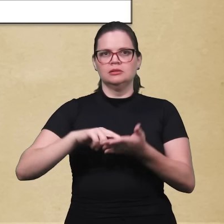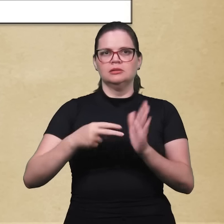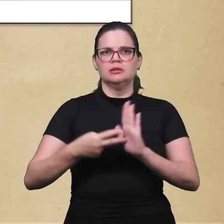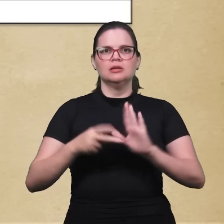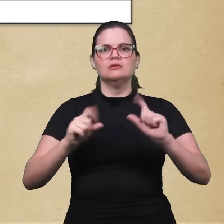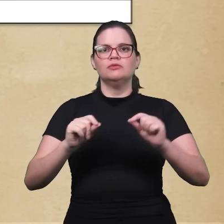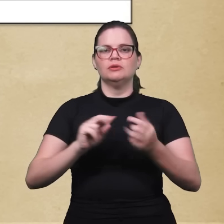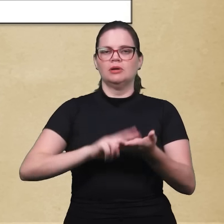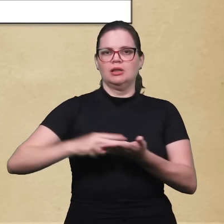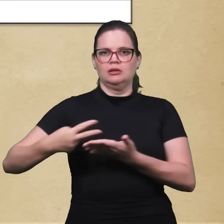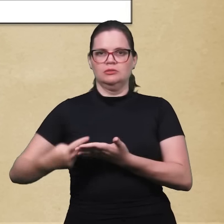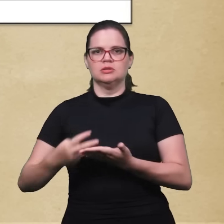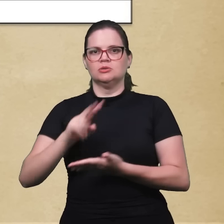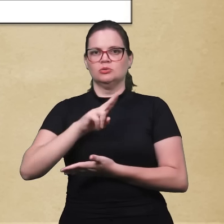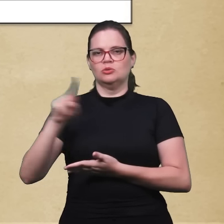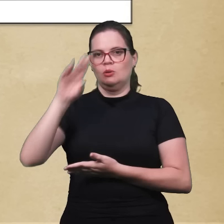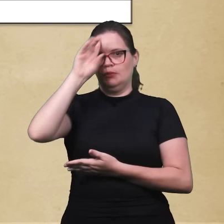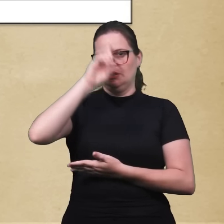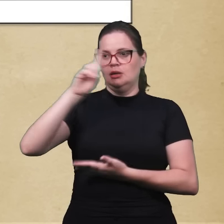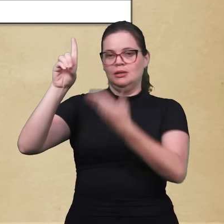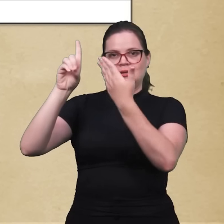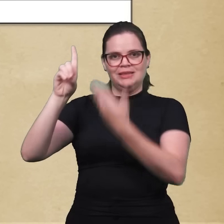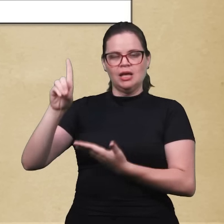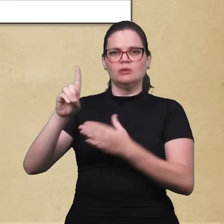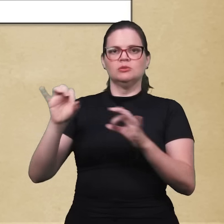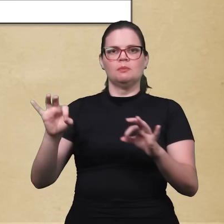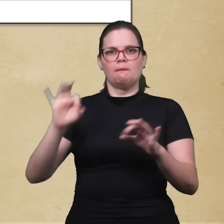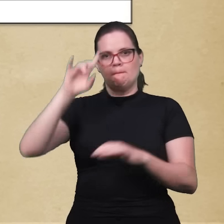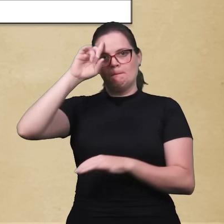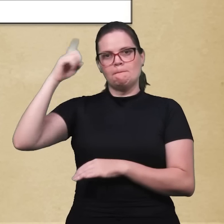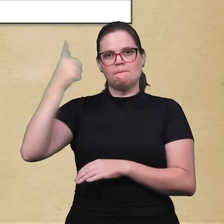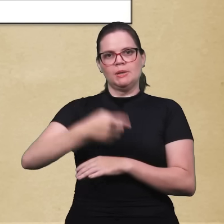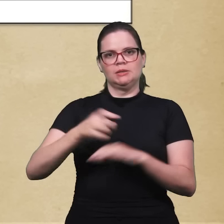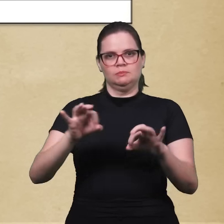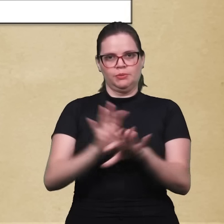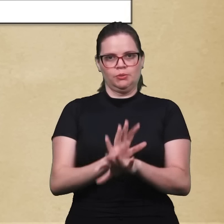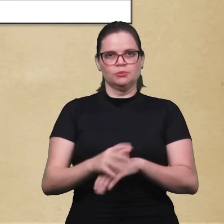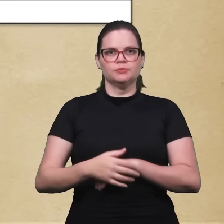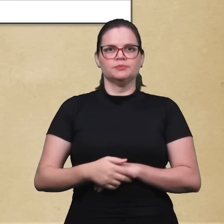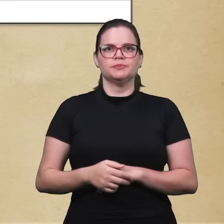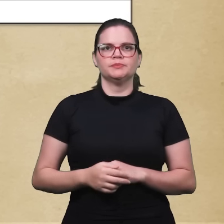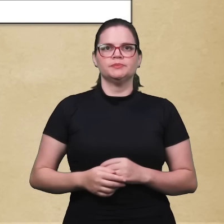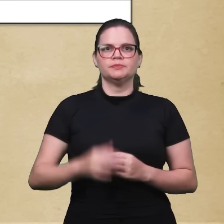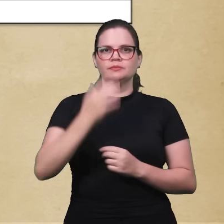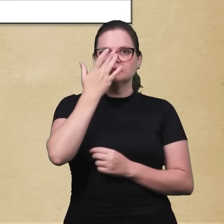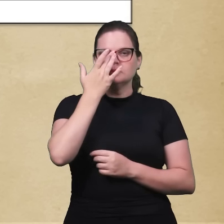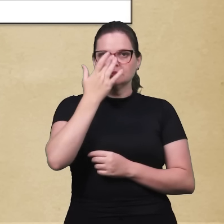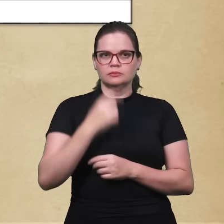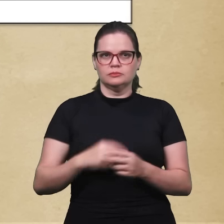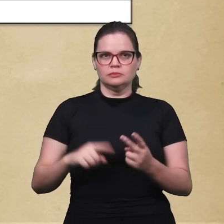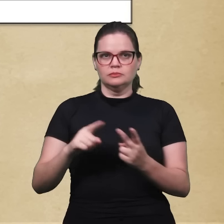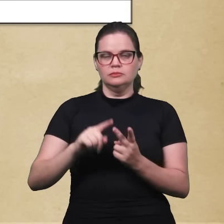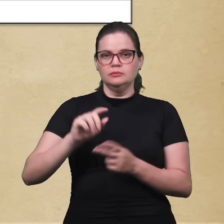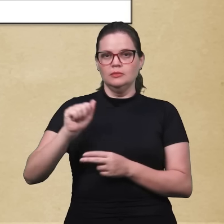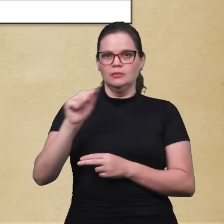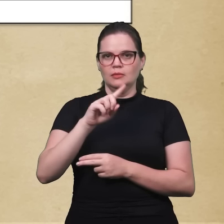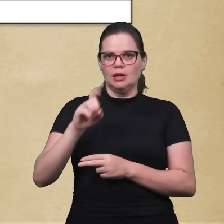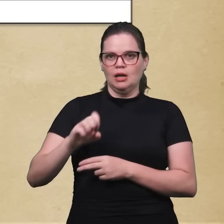Deus estabelece. E Azor, aqui já nasceu no período do silêncio,